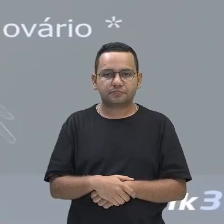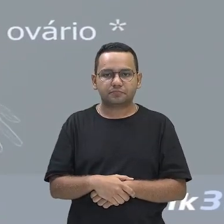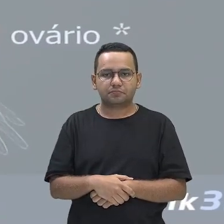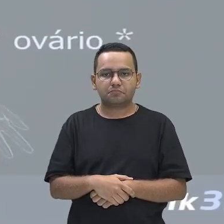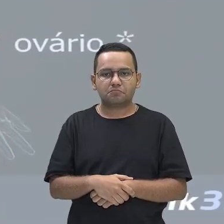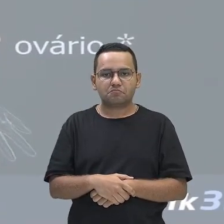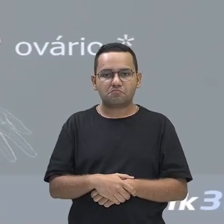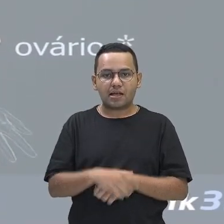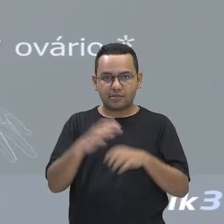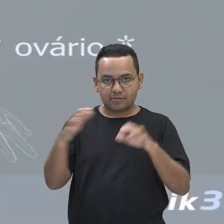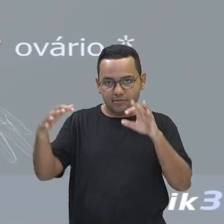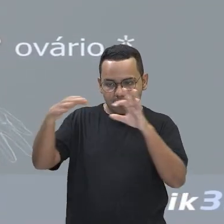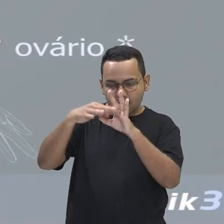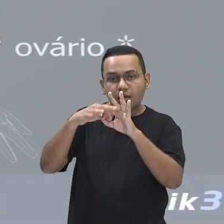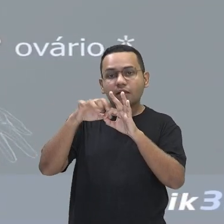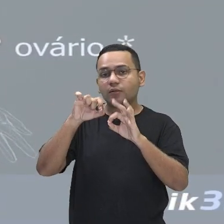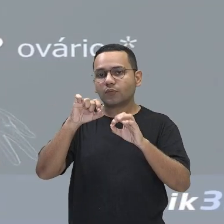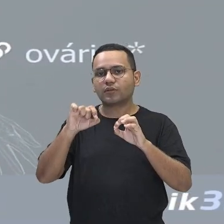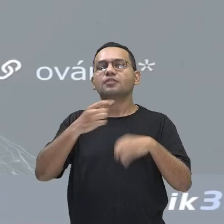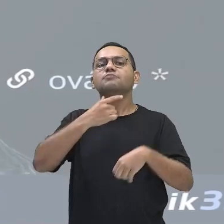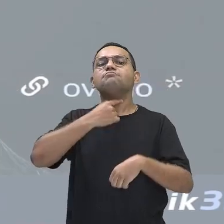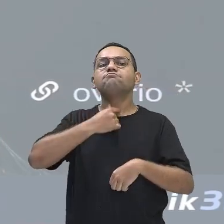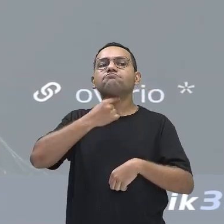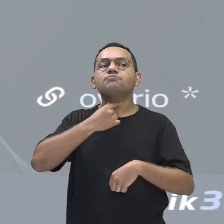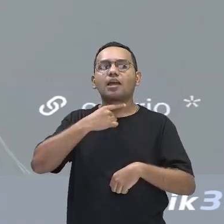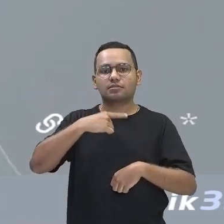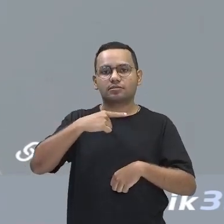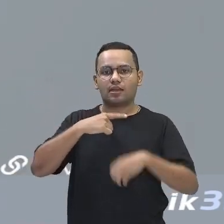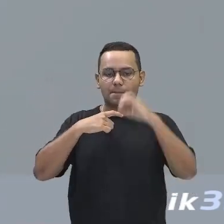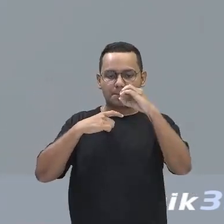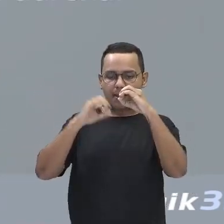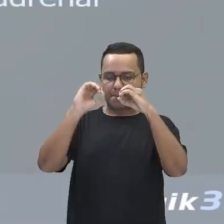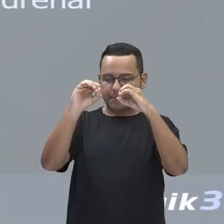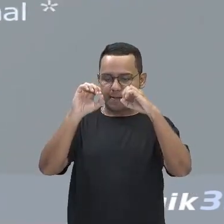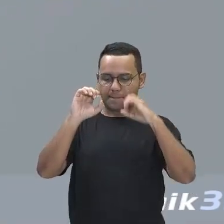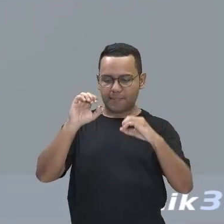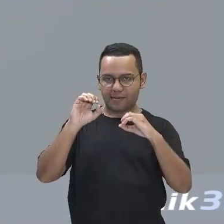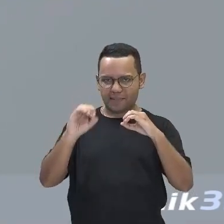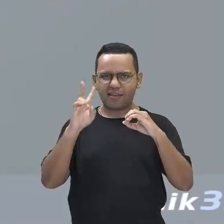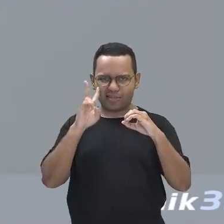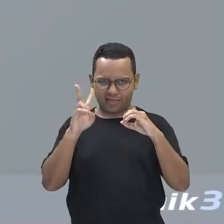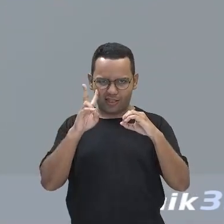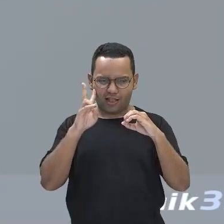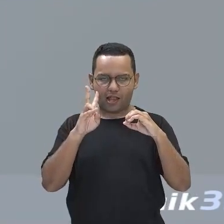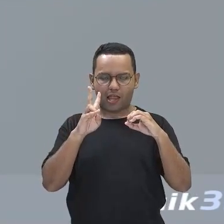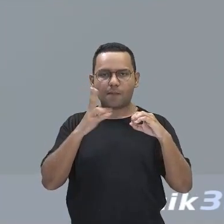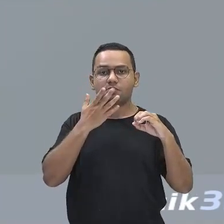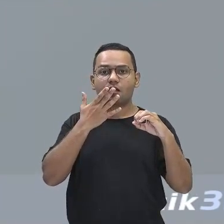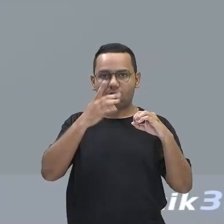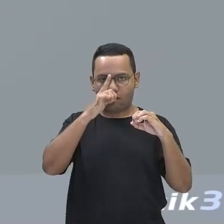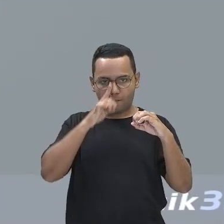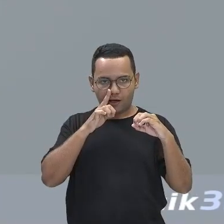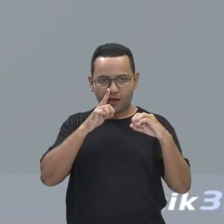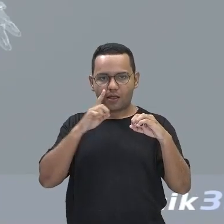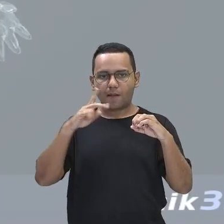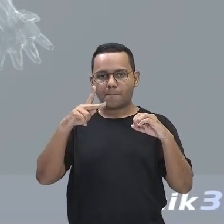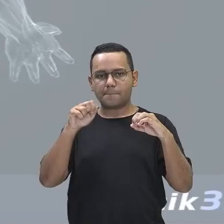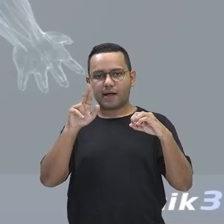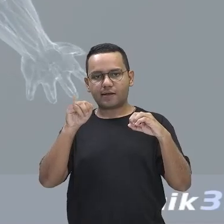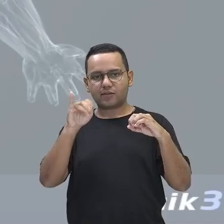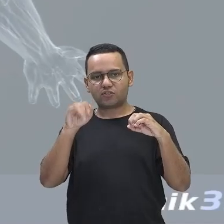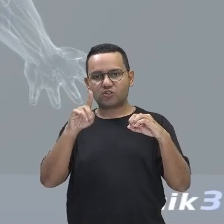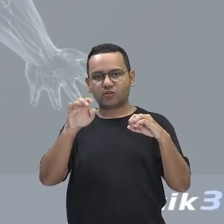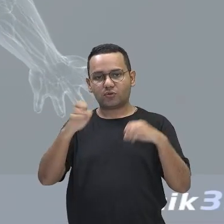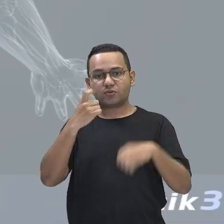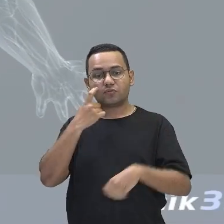estão localizadas as paratireoides. Eu vou virar um pouco mais, você vai conseguir observar porque elas estão localizadas atrás. 4